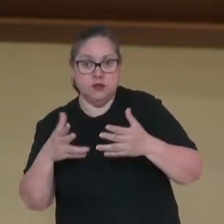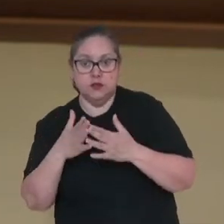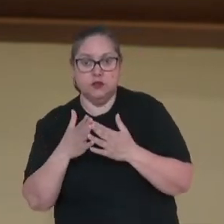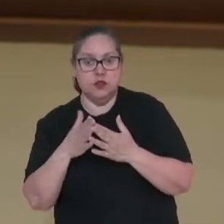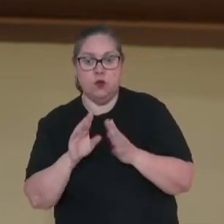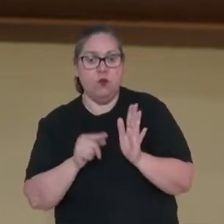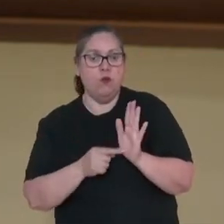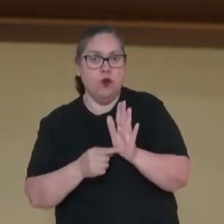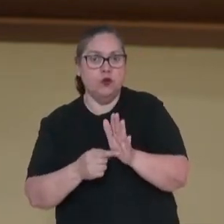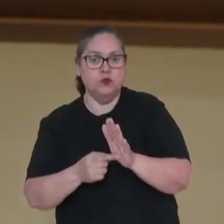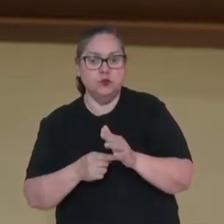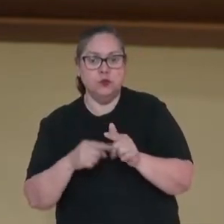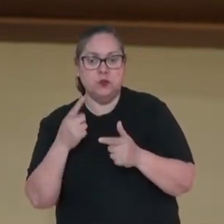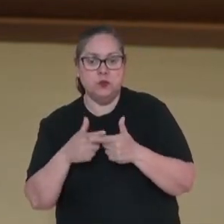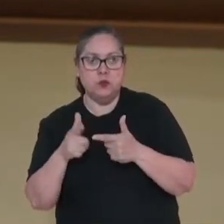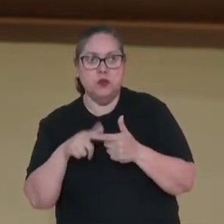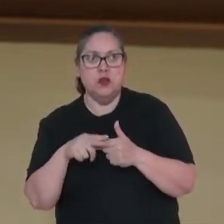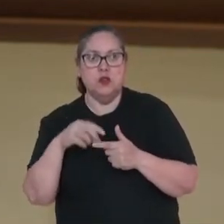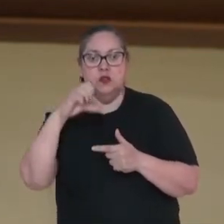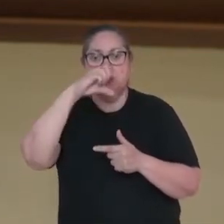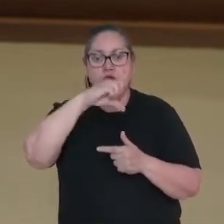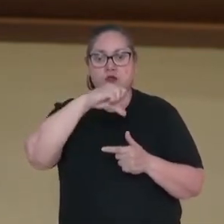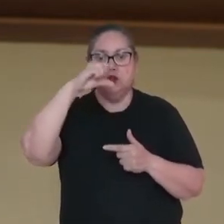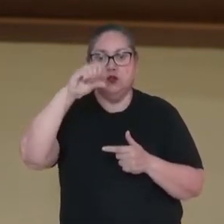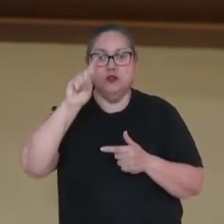não apresentam defeito. Então, ó,